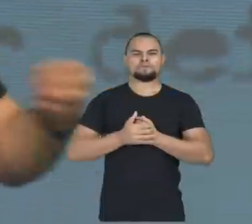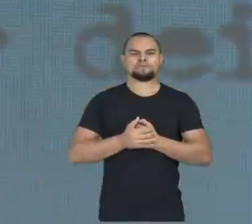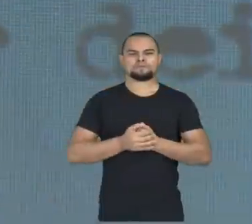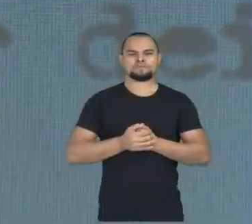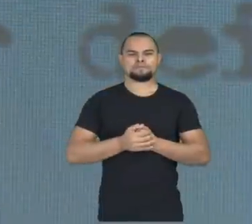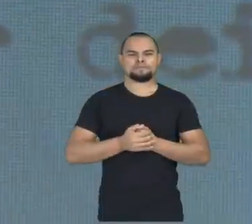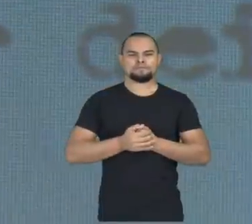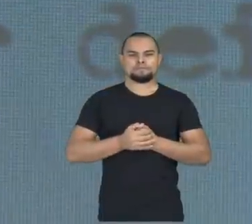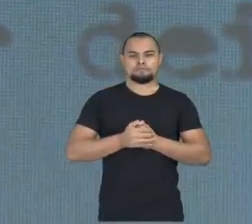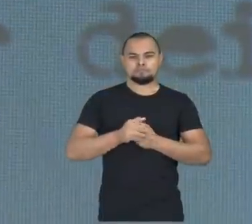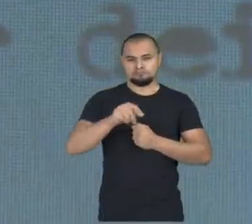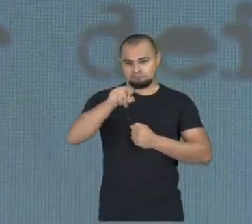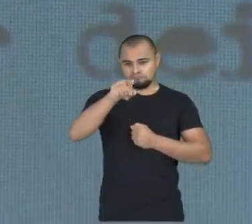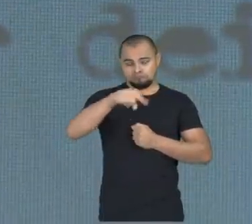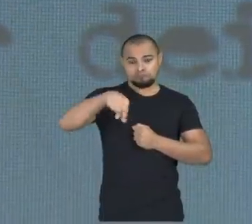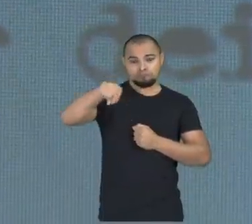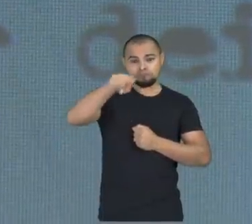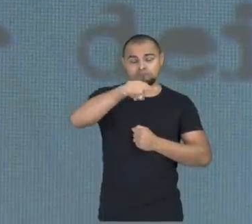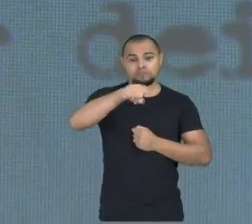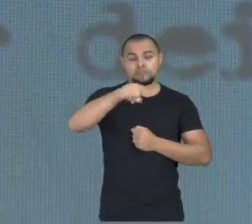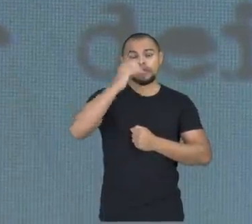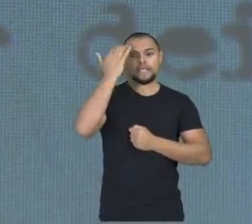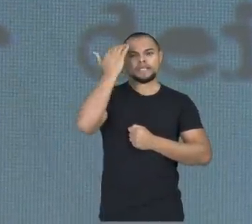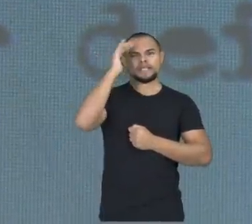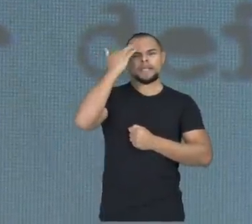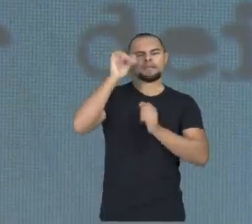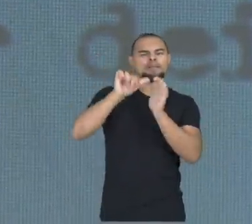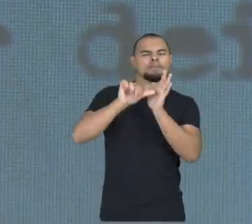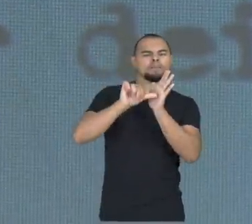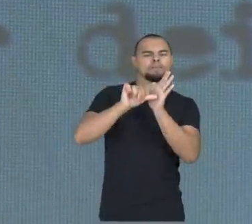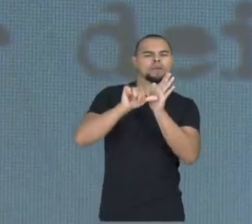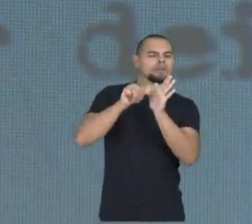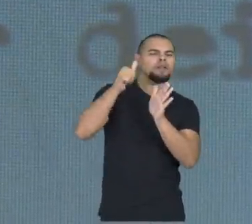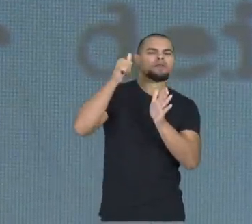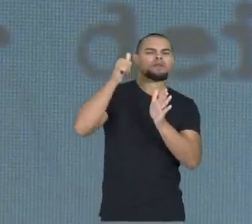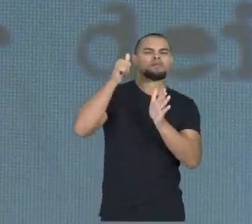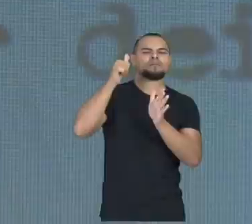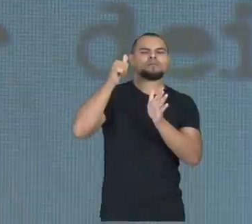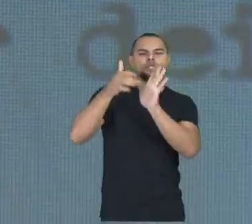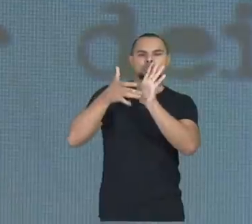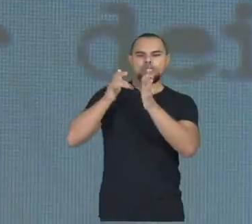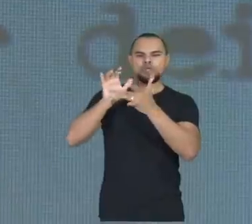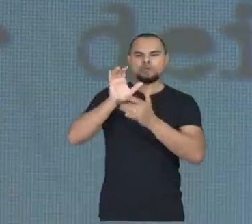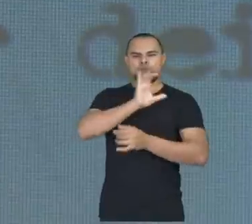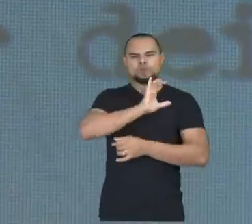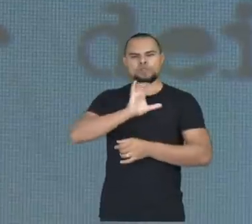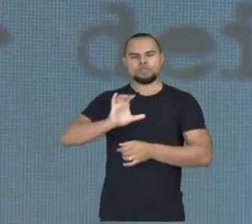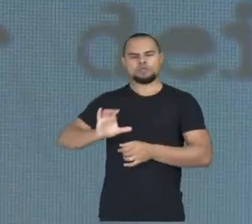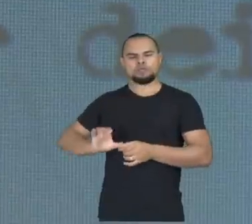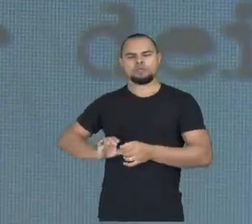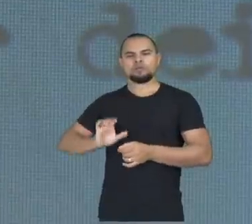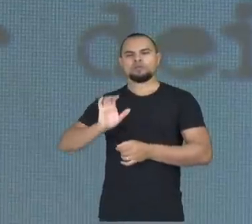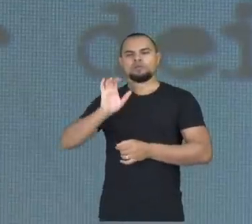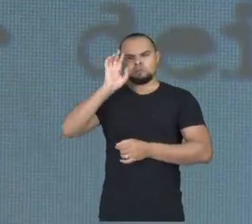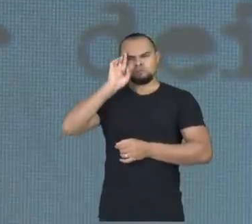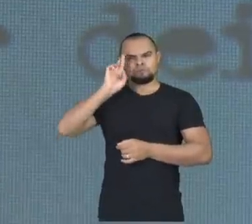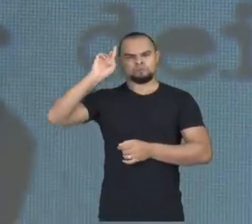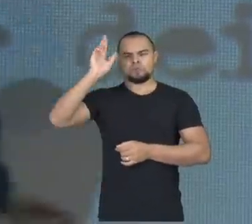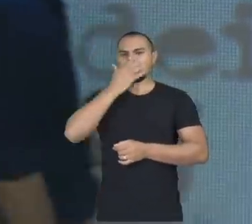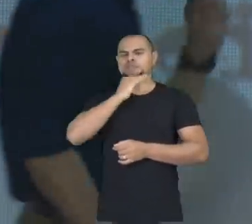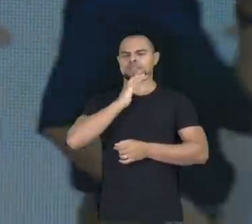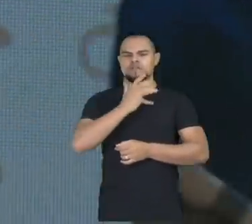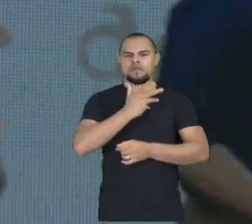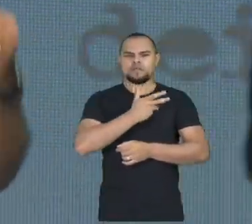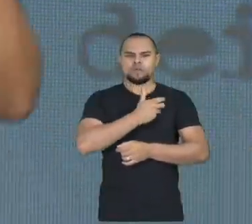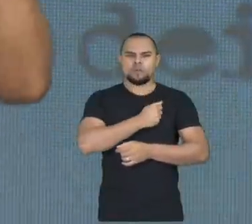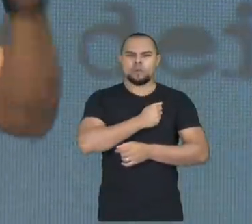Se há alguém hoje que entendeu pela primeira vez que Jesus Cristo é o Senhor, o Salvador,